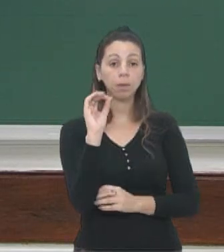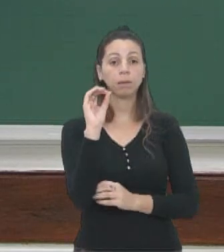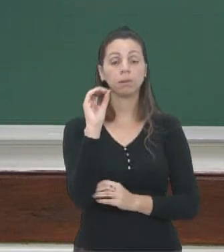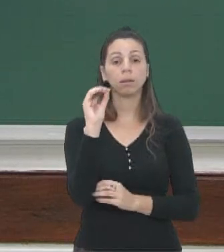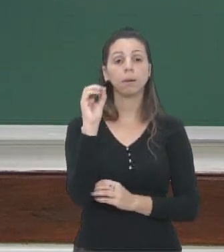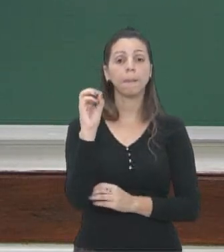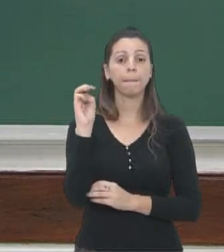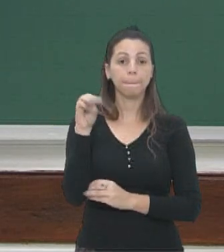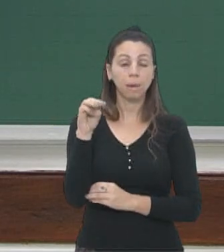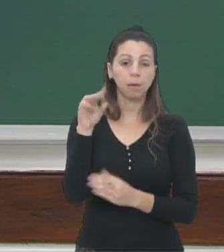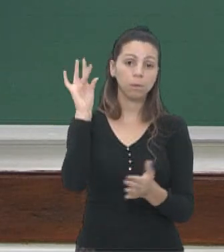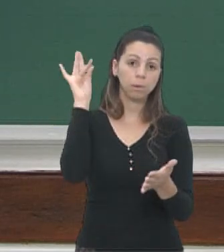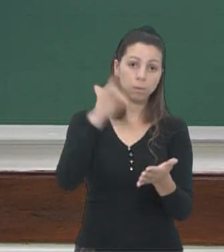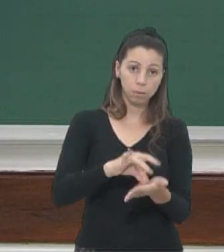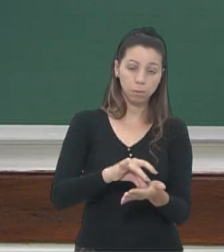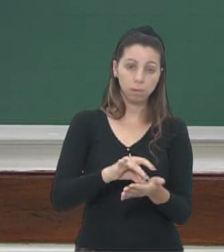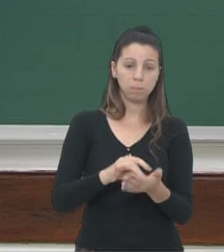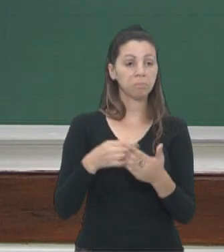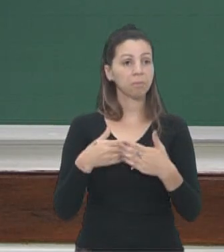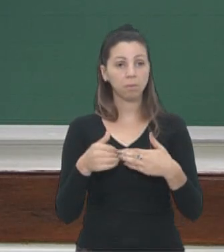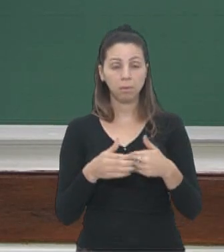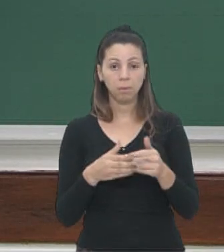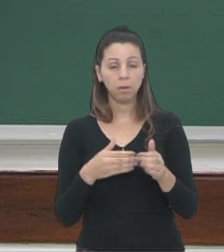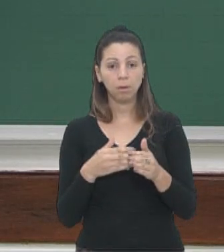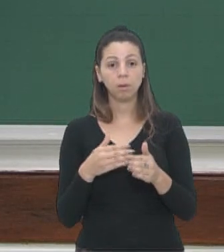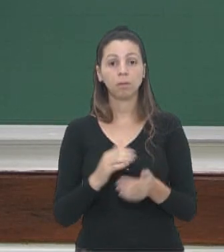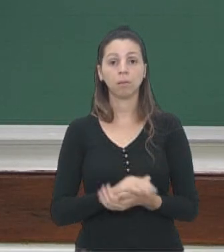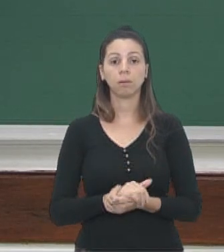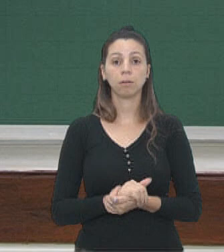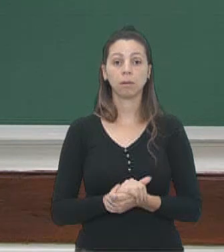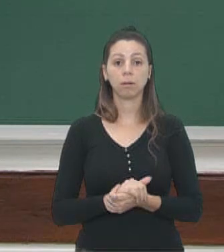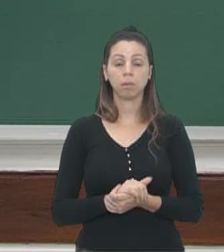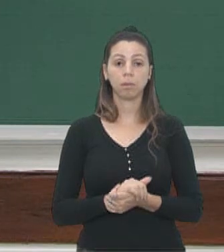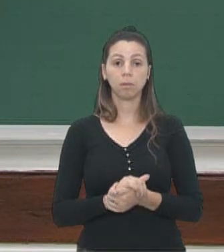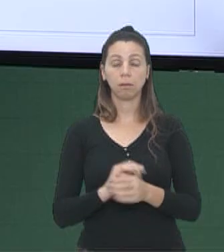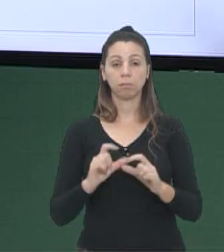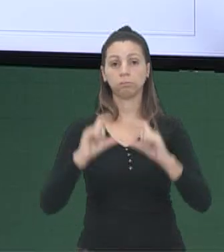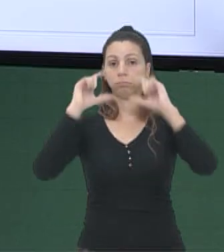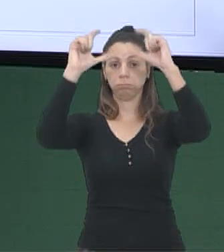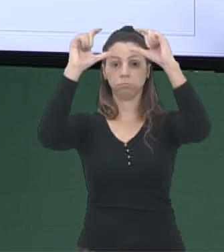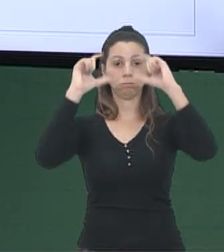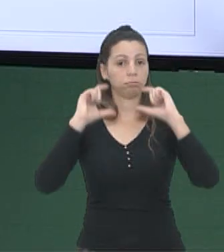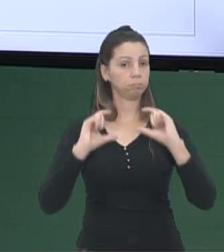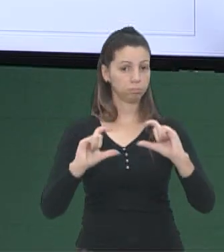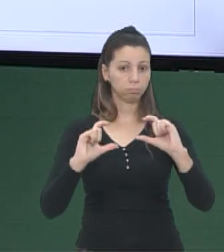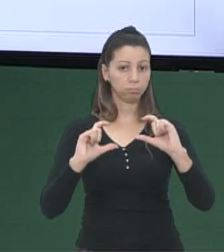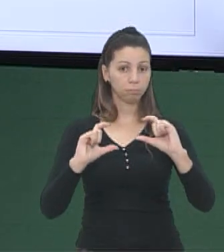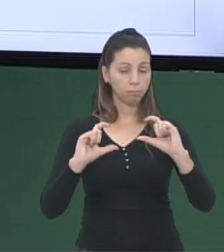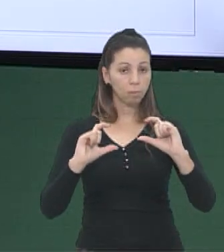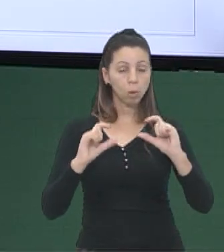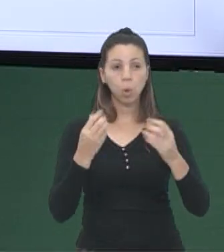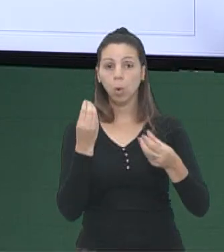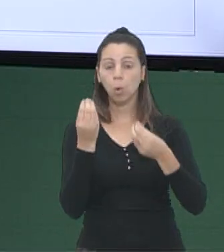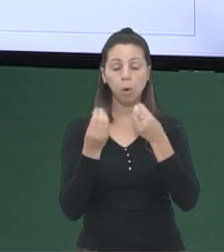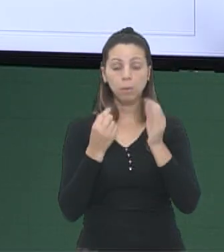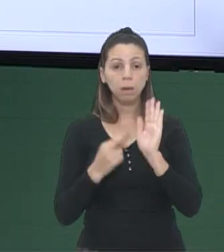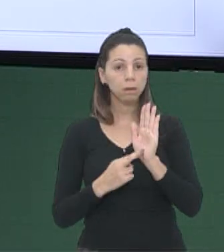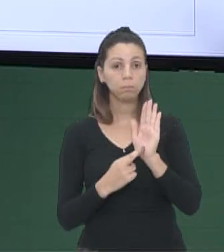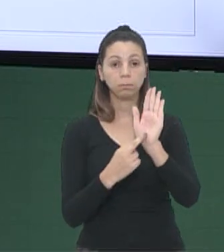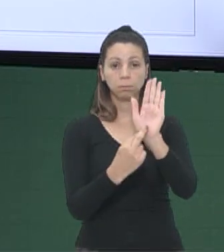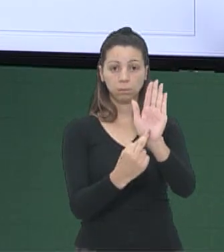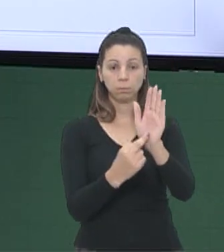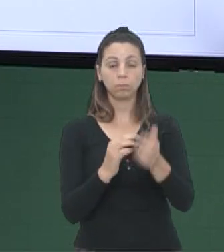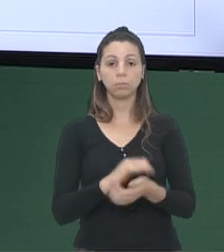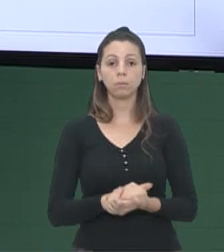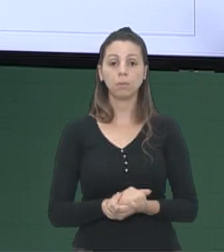realidade, independente de ser na escala inferior ou na escala superior, independente da forma com que ela estiver